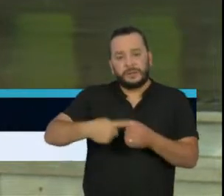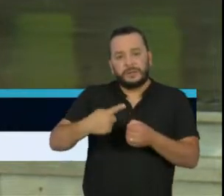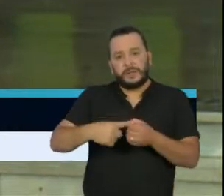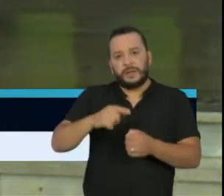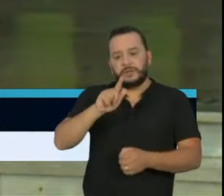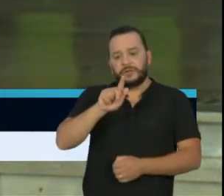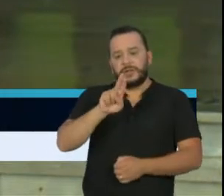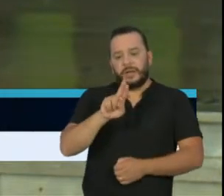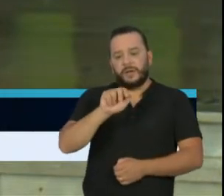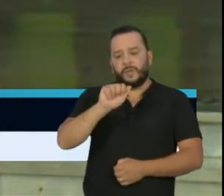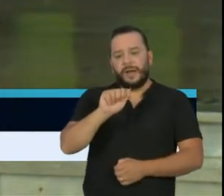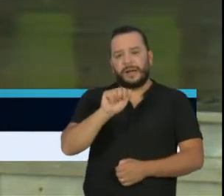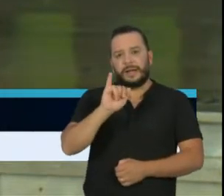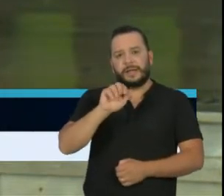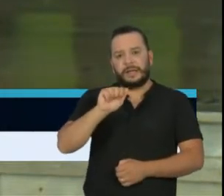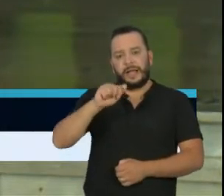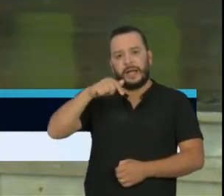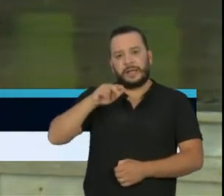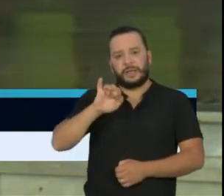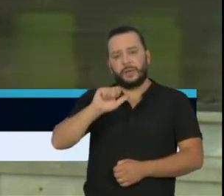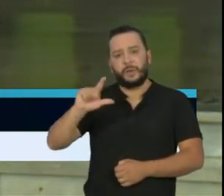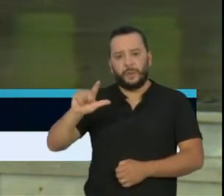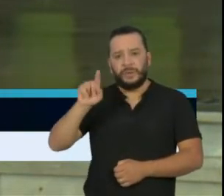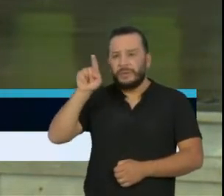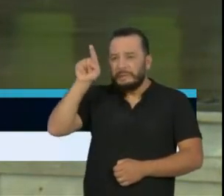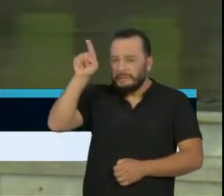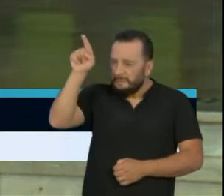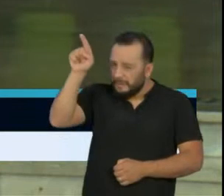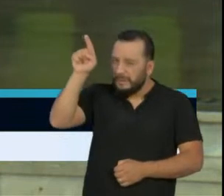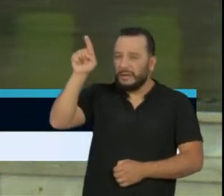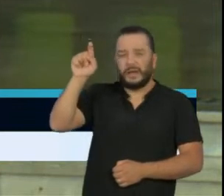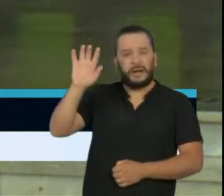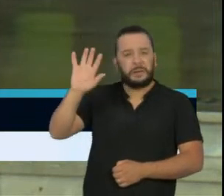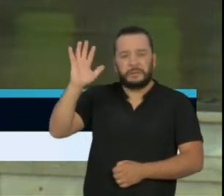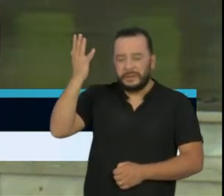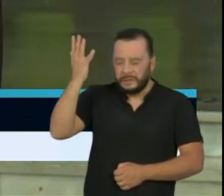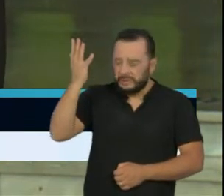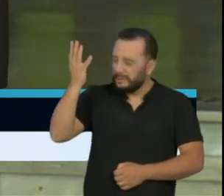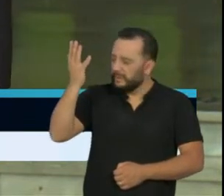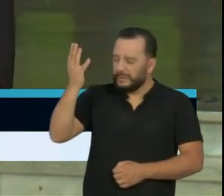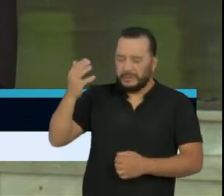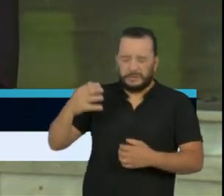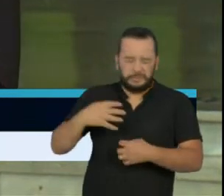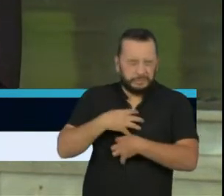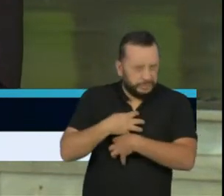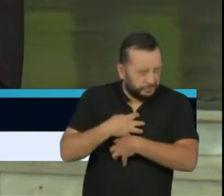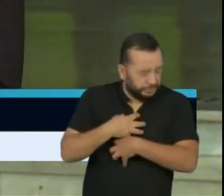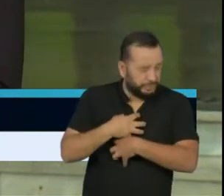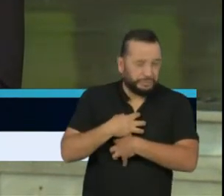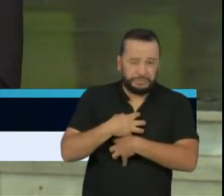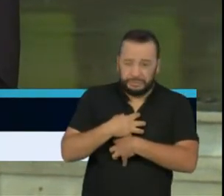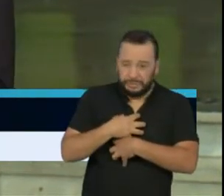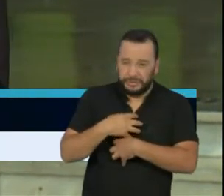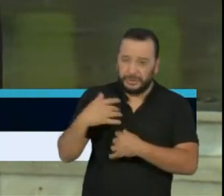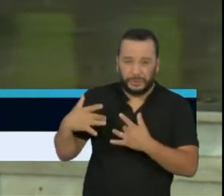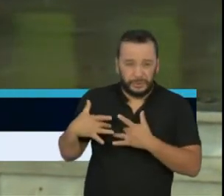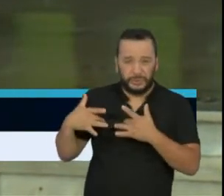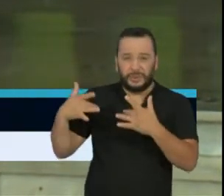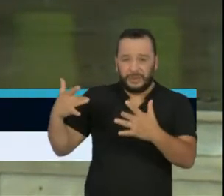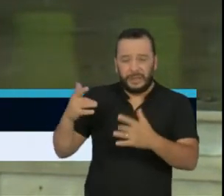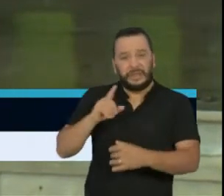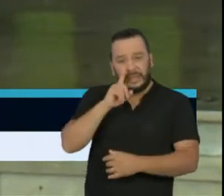como exemplo para que a gente possa aprender com o risco que todos nós corremos.